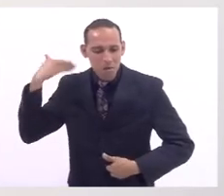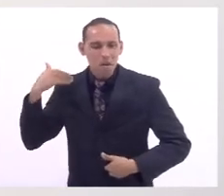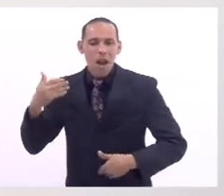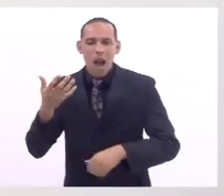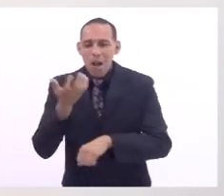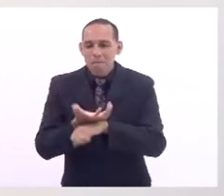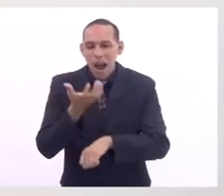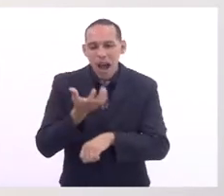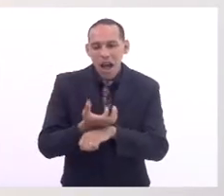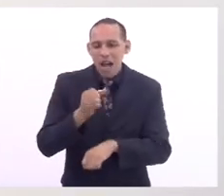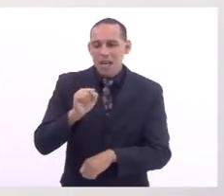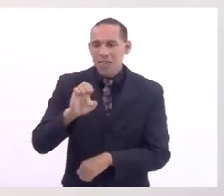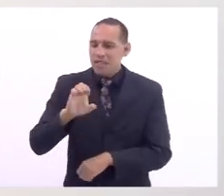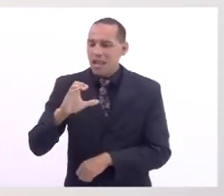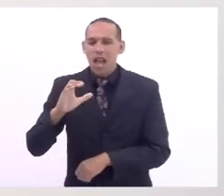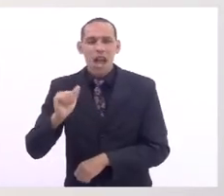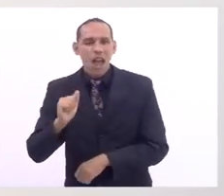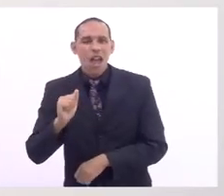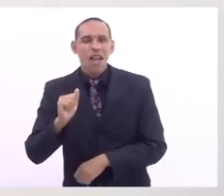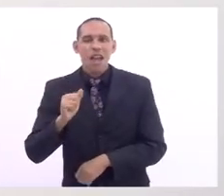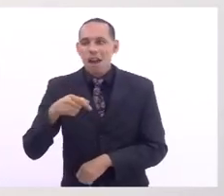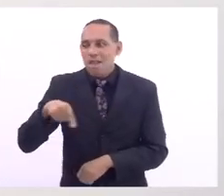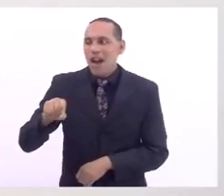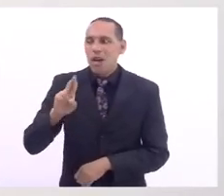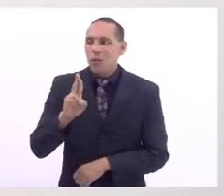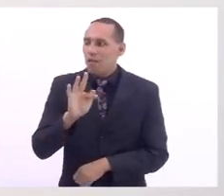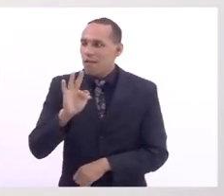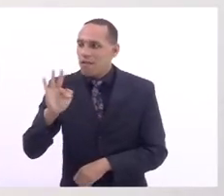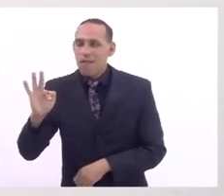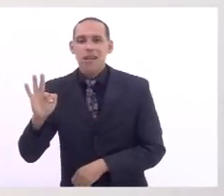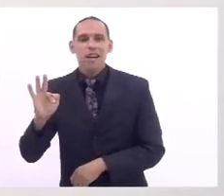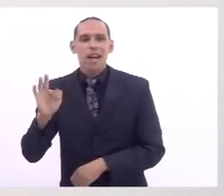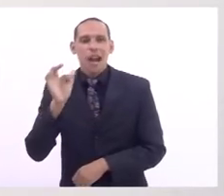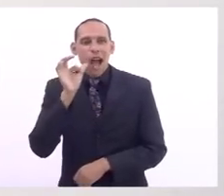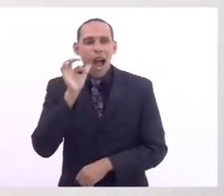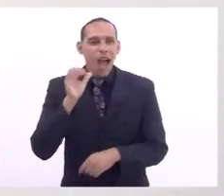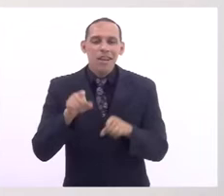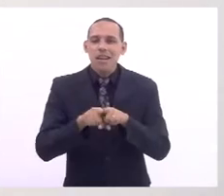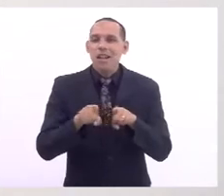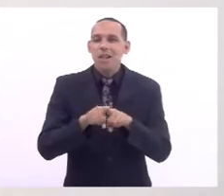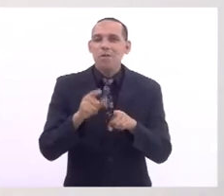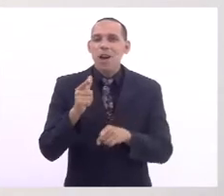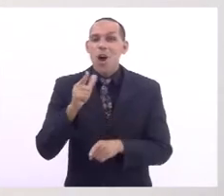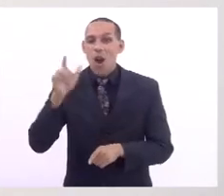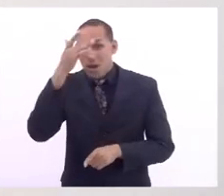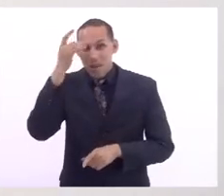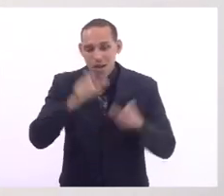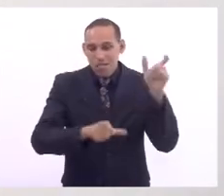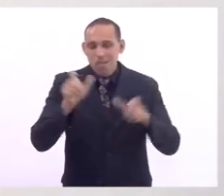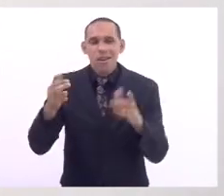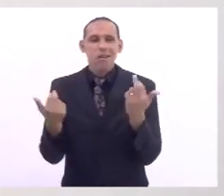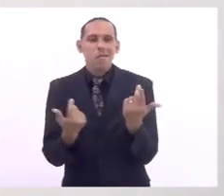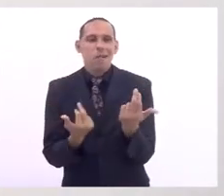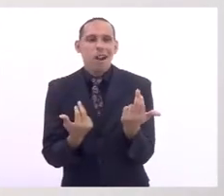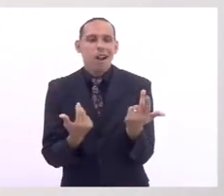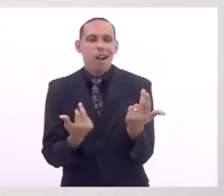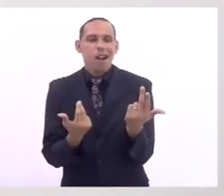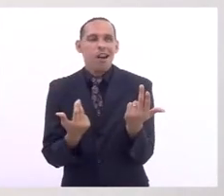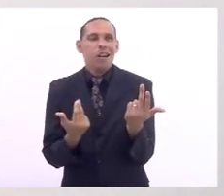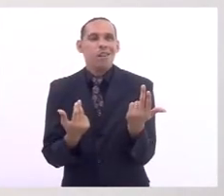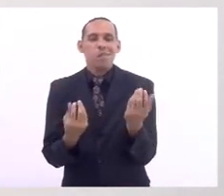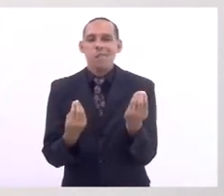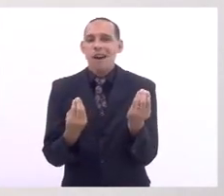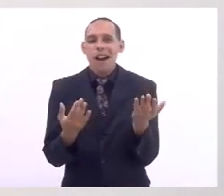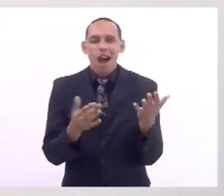seca pela Universidade Federal Fluminense que articulou outras figuras Como eu como tantos para